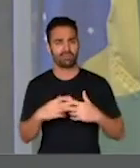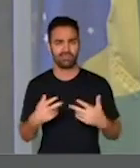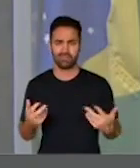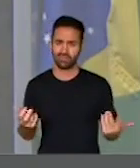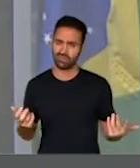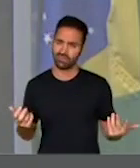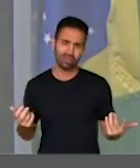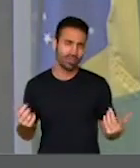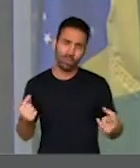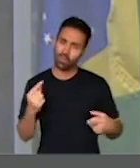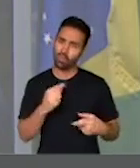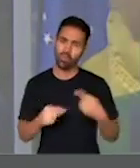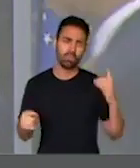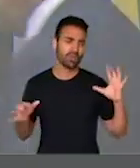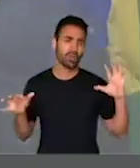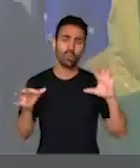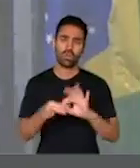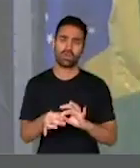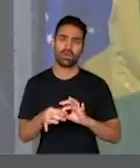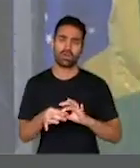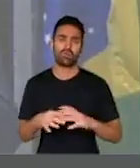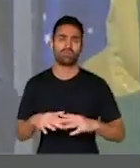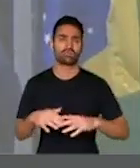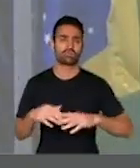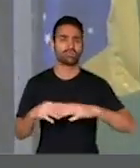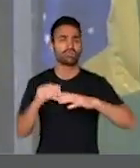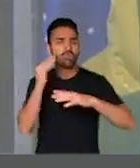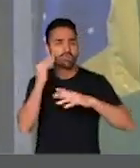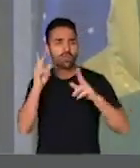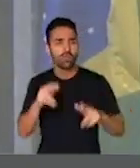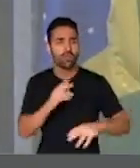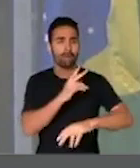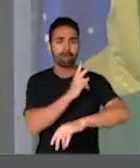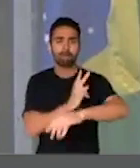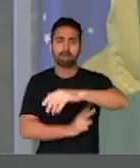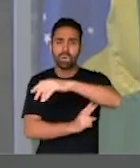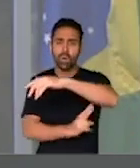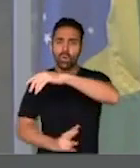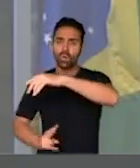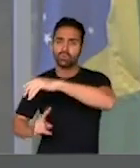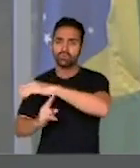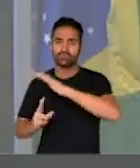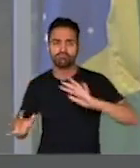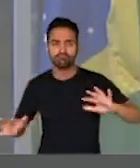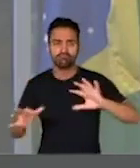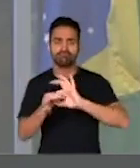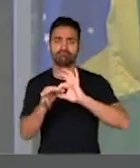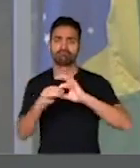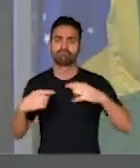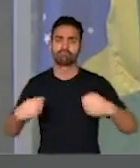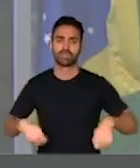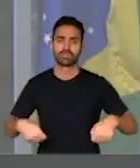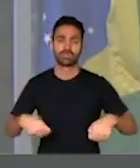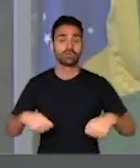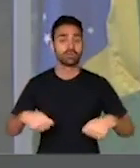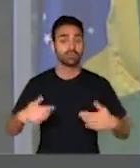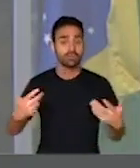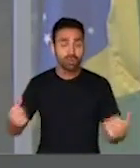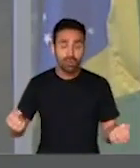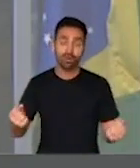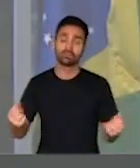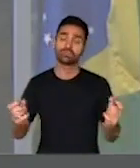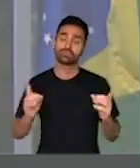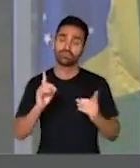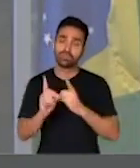pontes. Então eu reafirmo meu compromisso de conversar, de dialogar e da gente resolver as coisas aqui